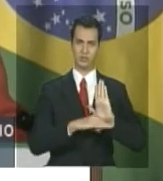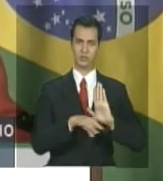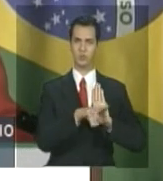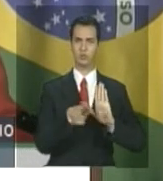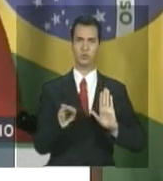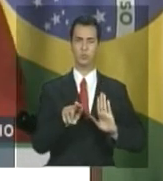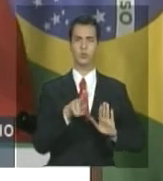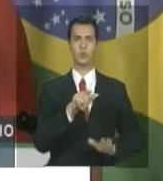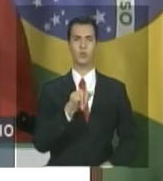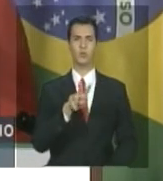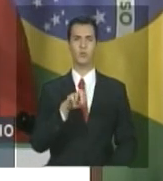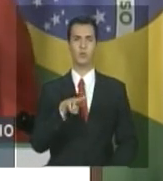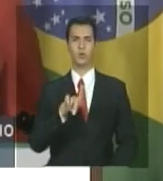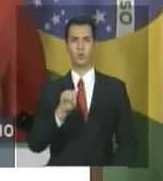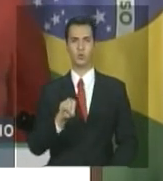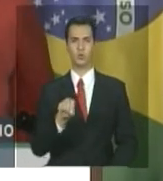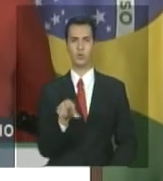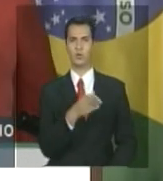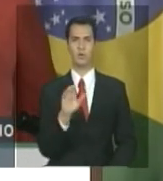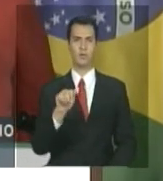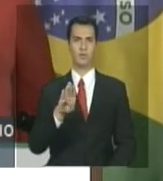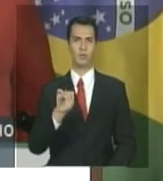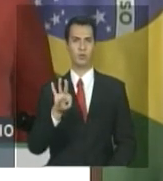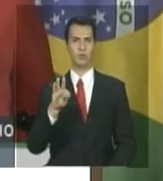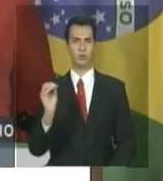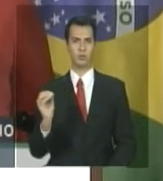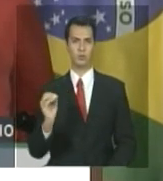só permite que nós